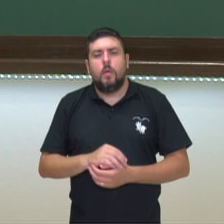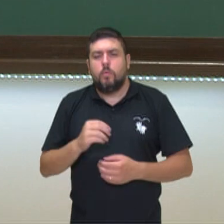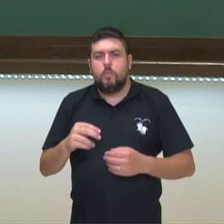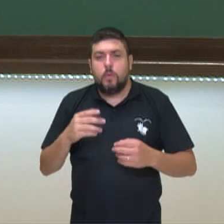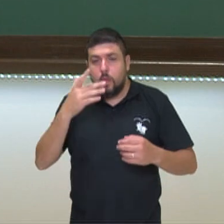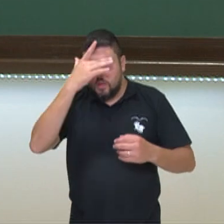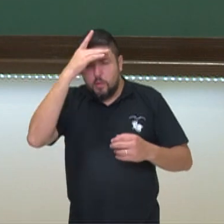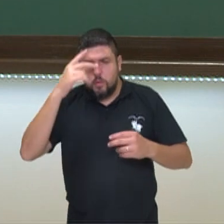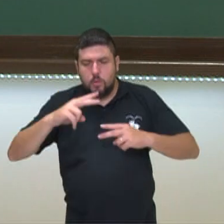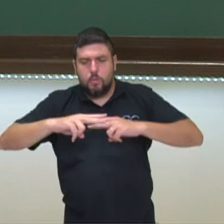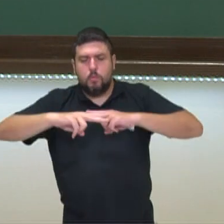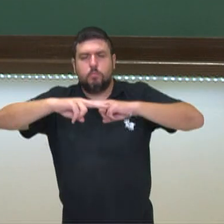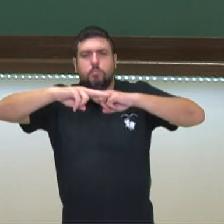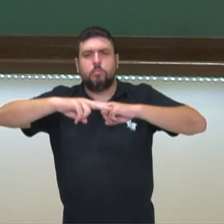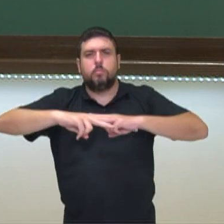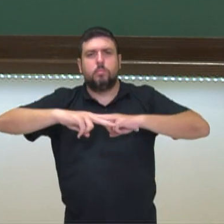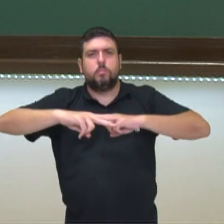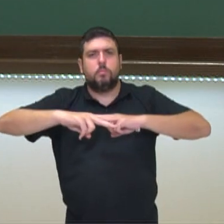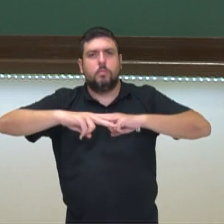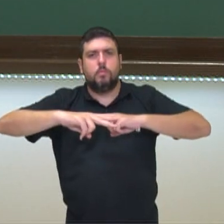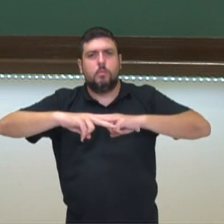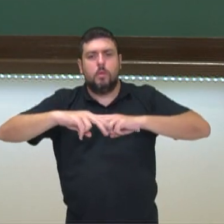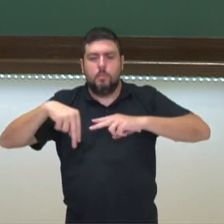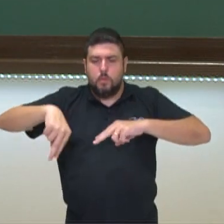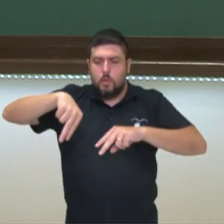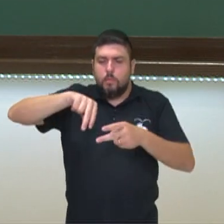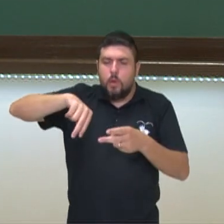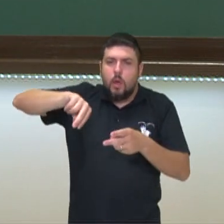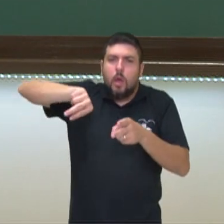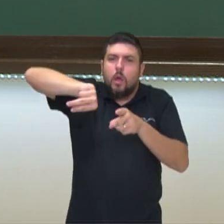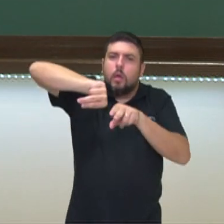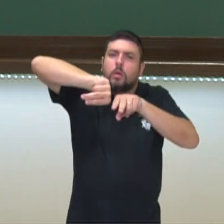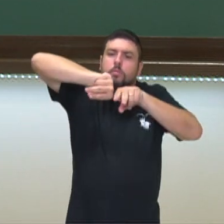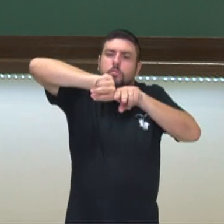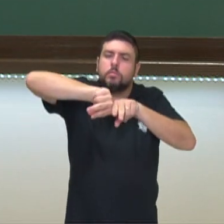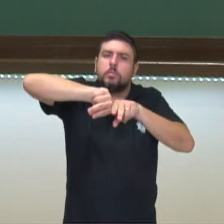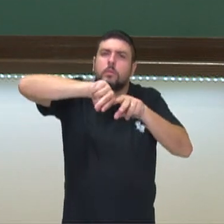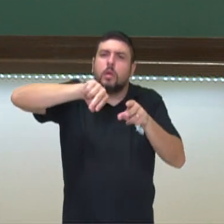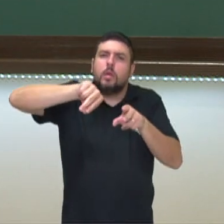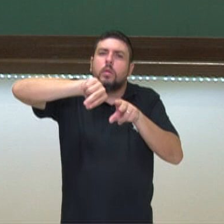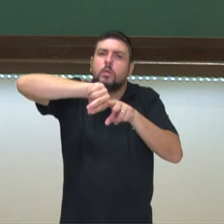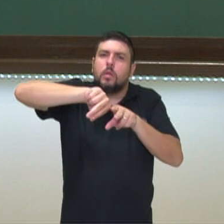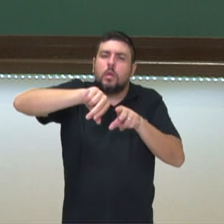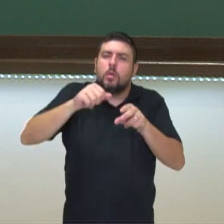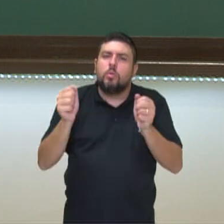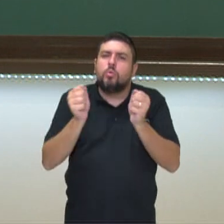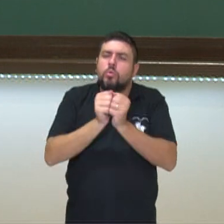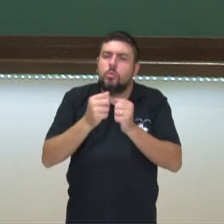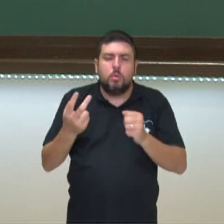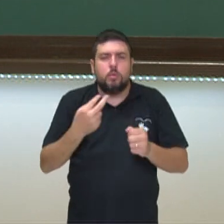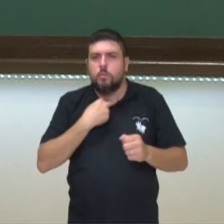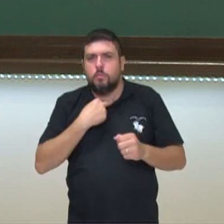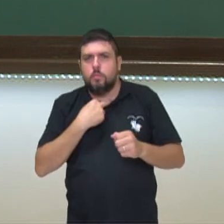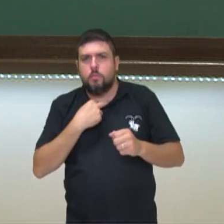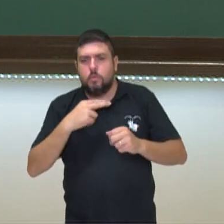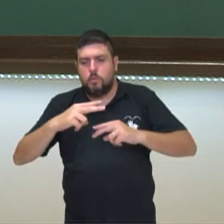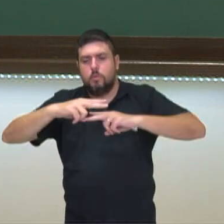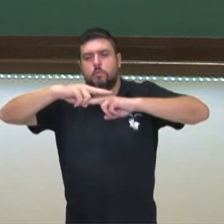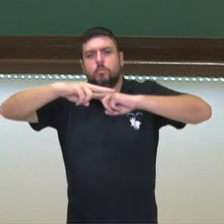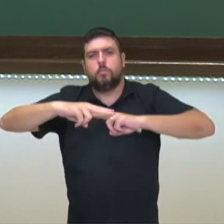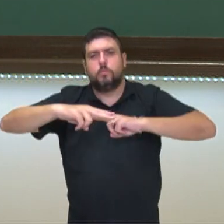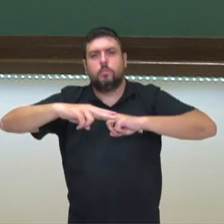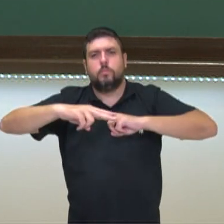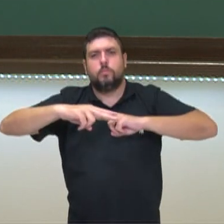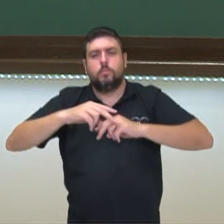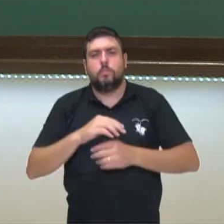pensam em várias soluções. Tem um quarto só para o paciente? Perfeito! Não, não tem.